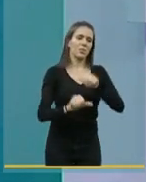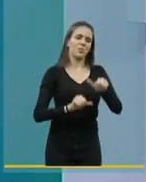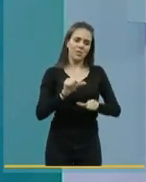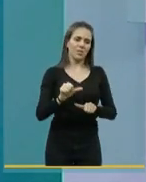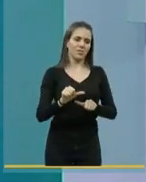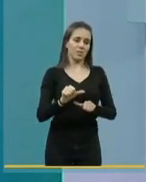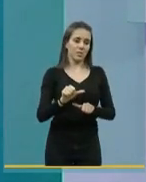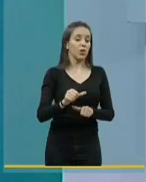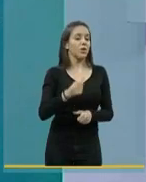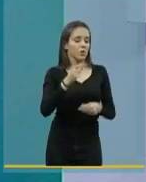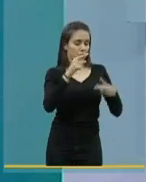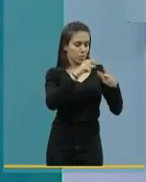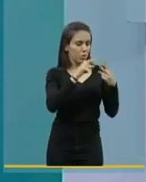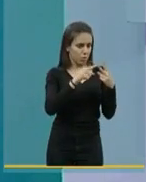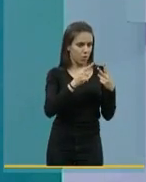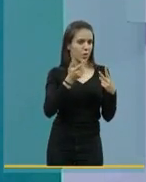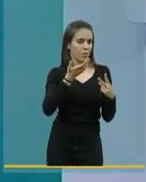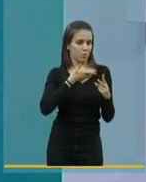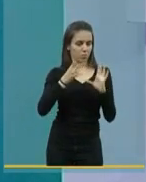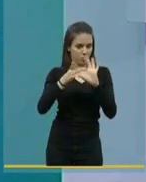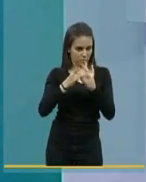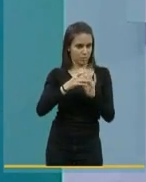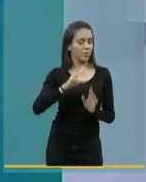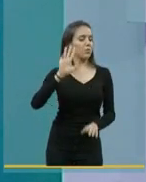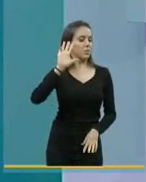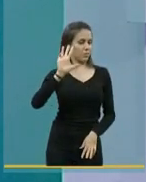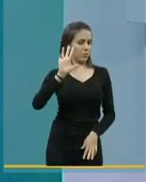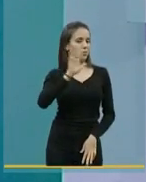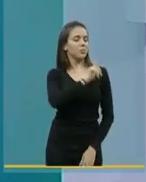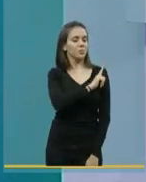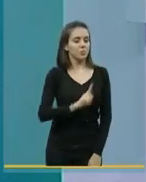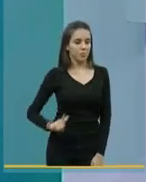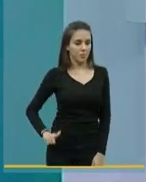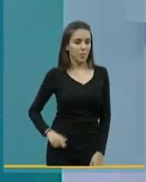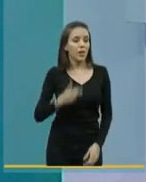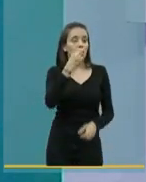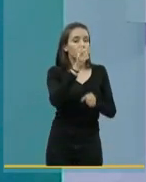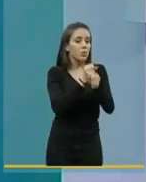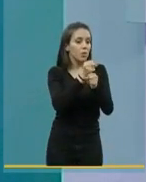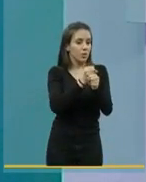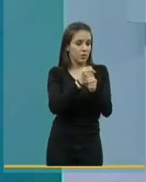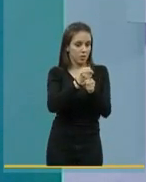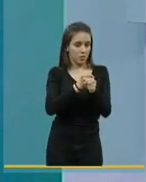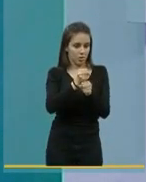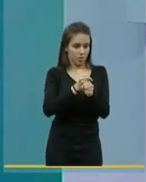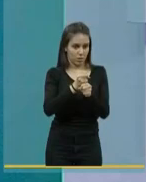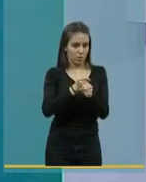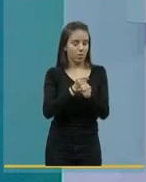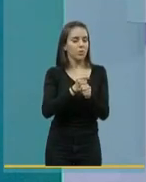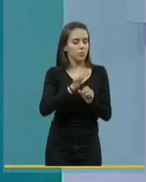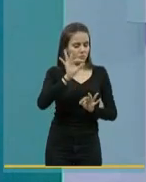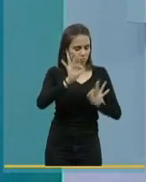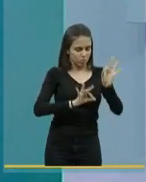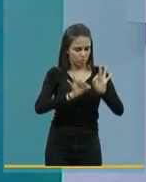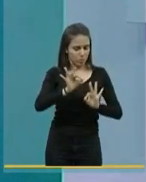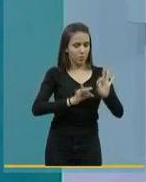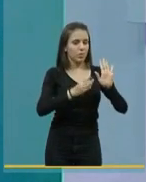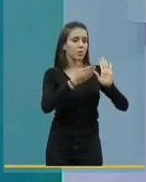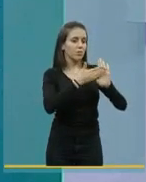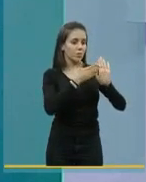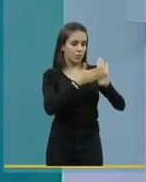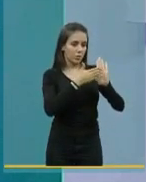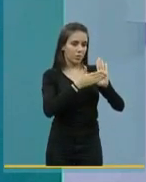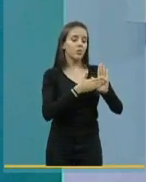dois colaboradores do governo lula durante os últimos dois anos a elaborar uma proposta que me